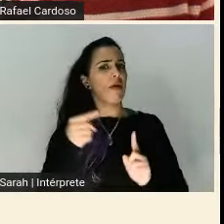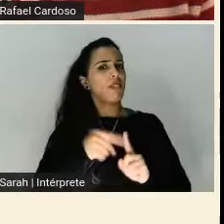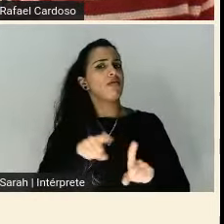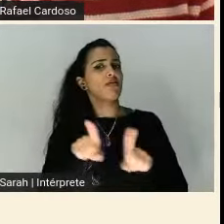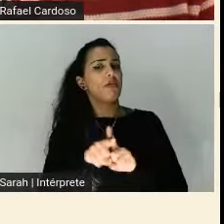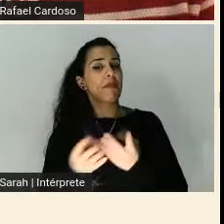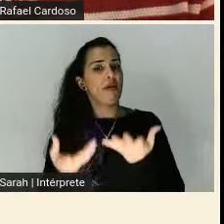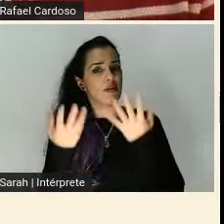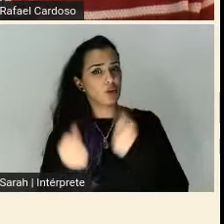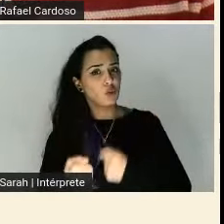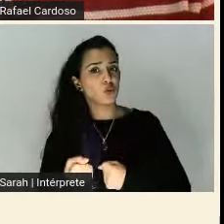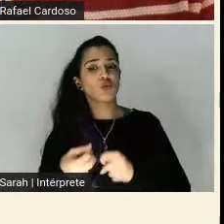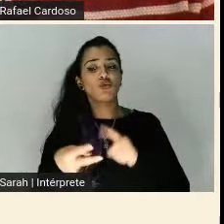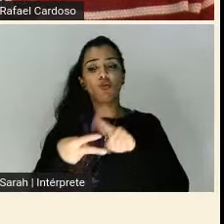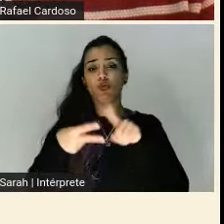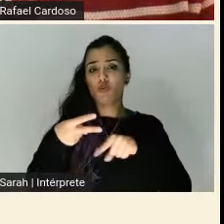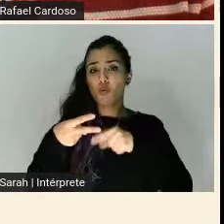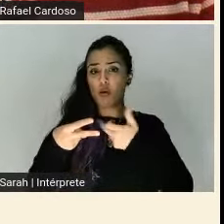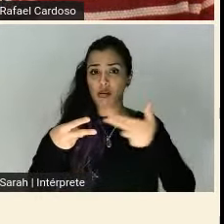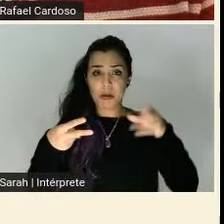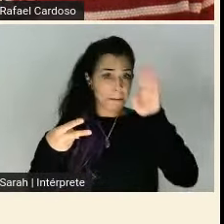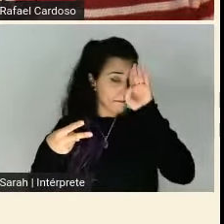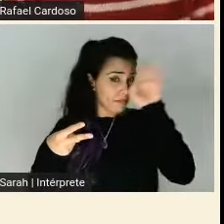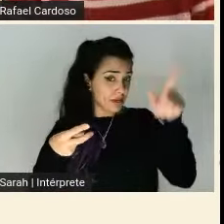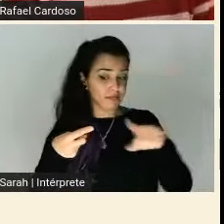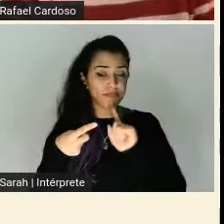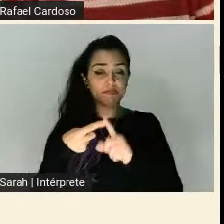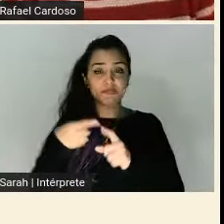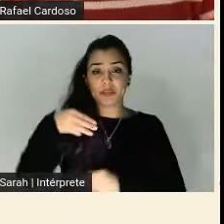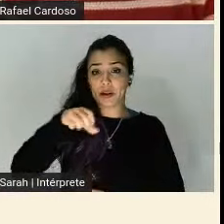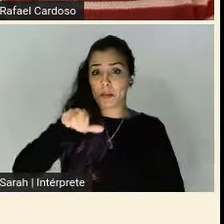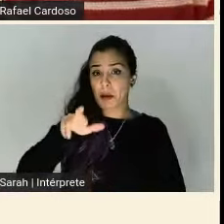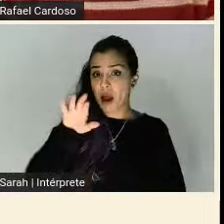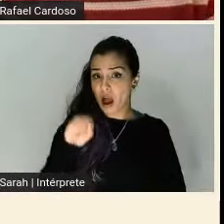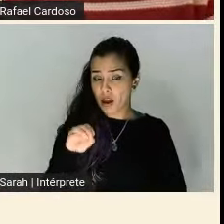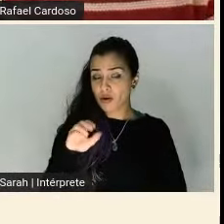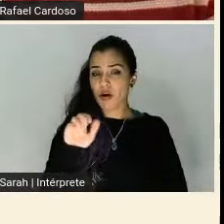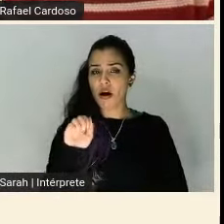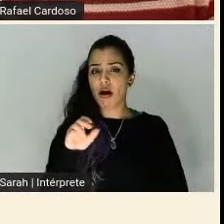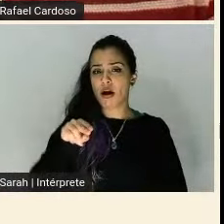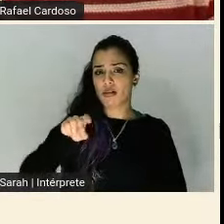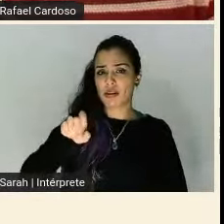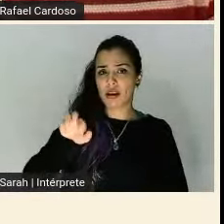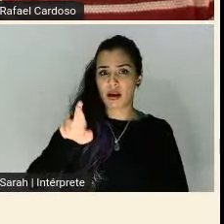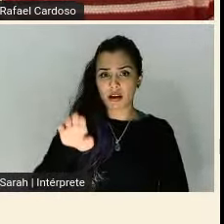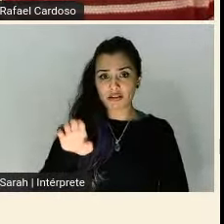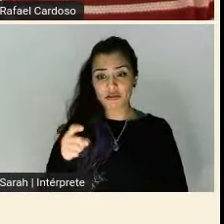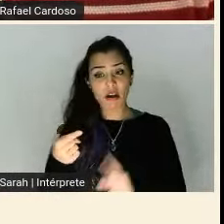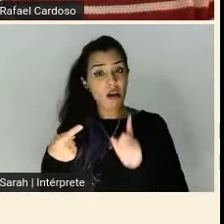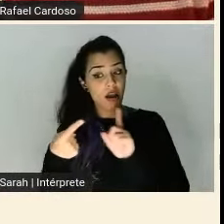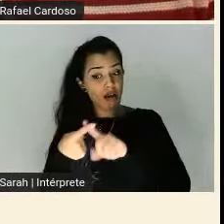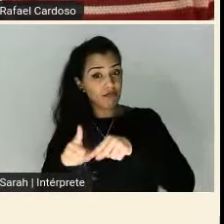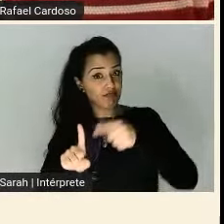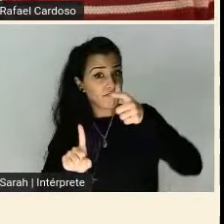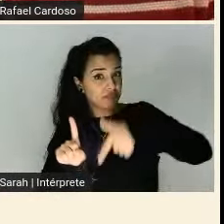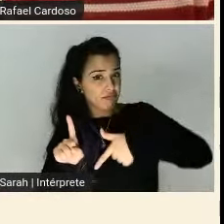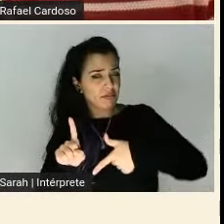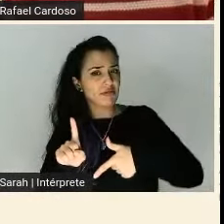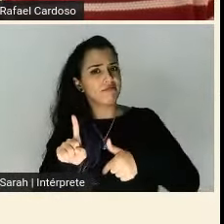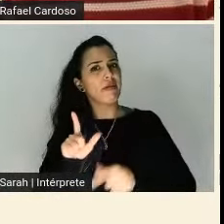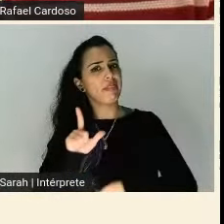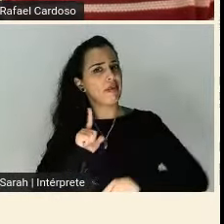em particular. A primeira é Mário de Andrade, citado com admiração em Retrato da Arte Moderna do